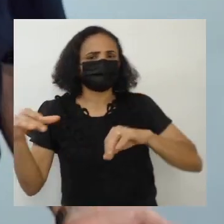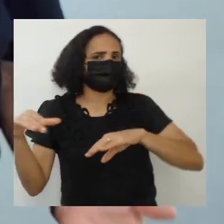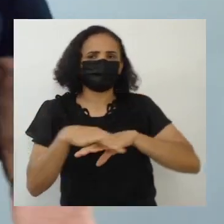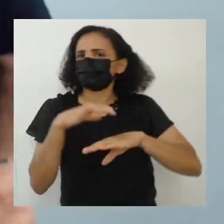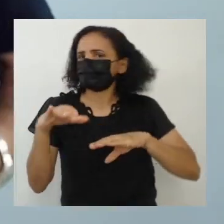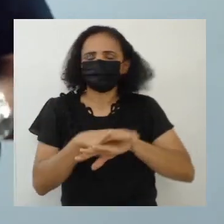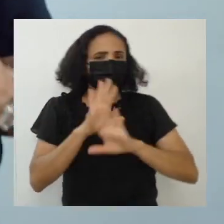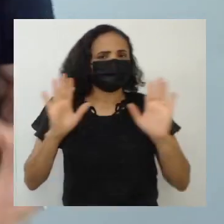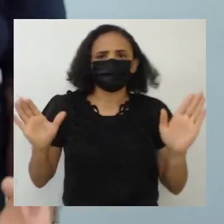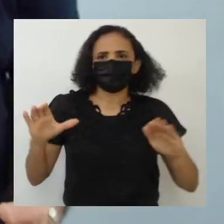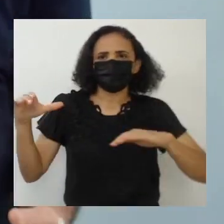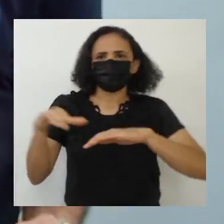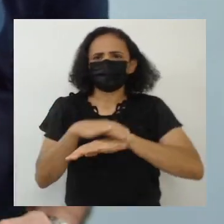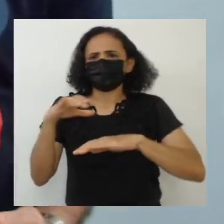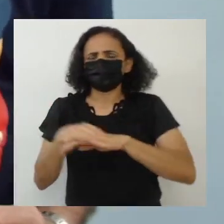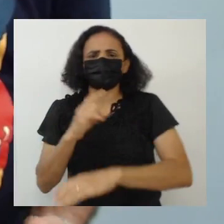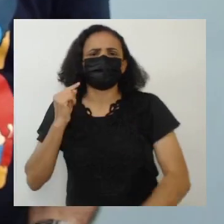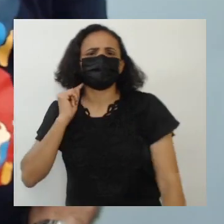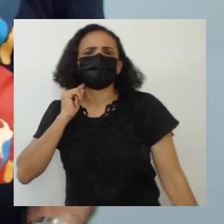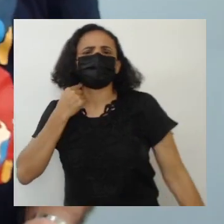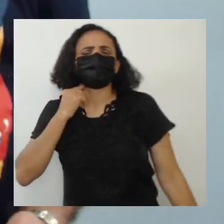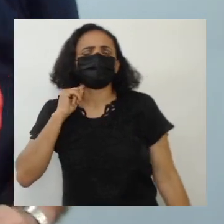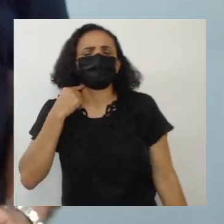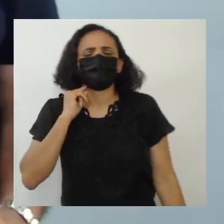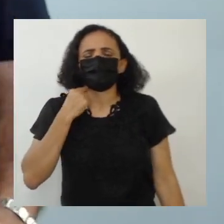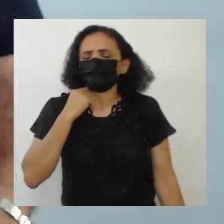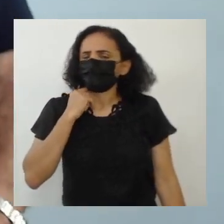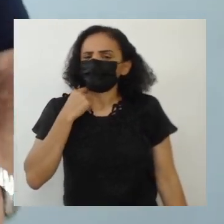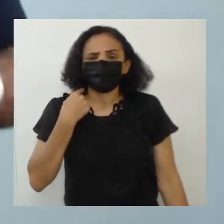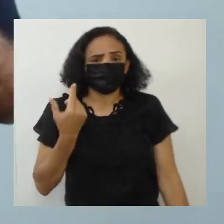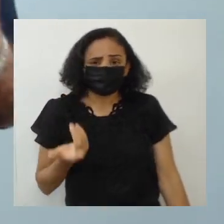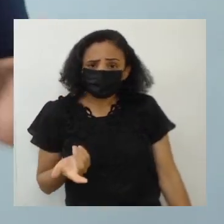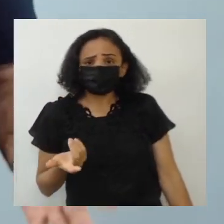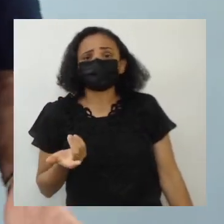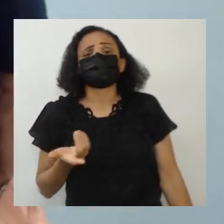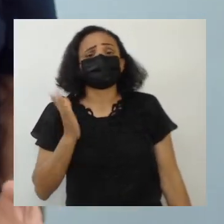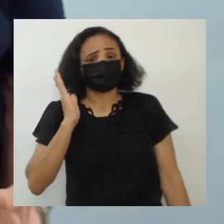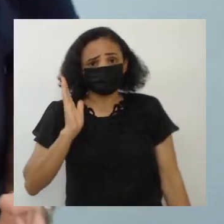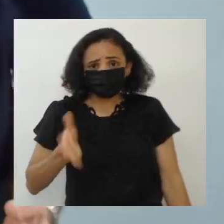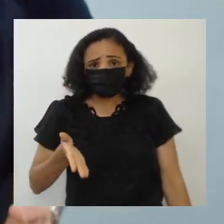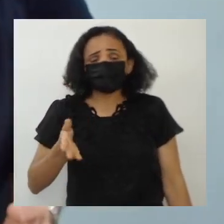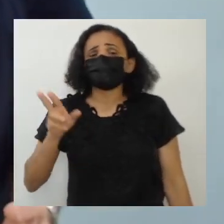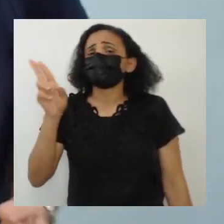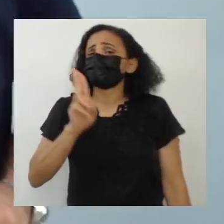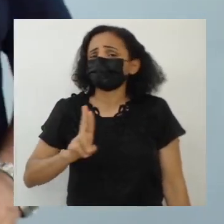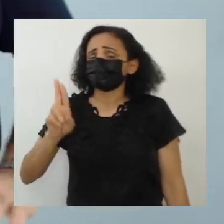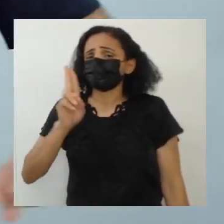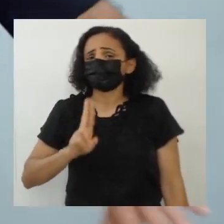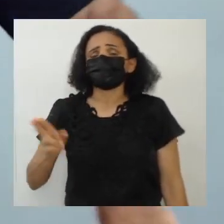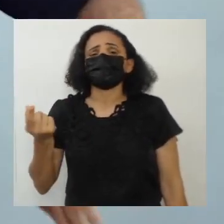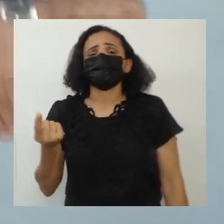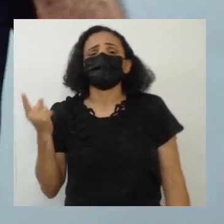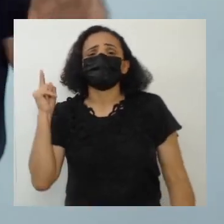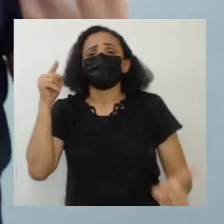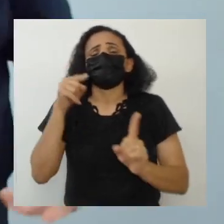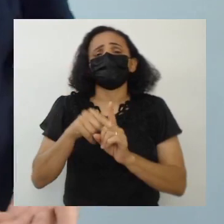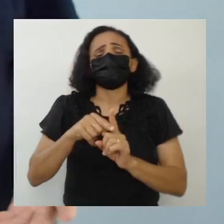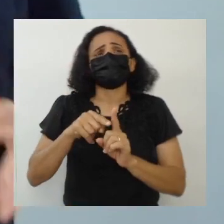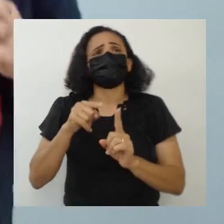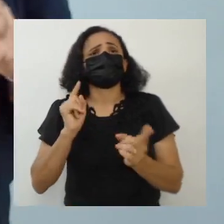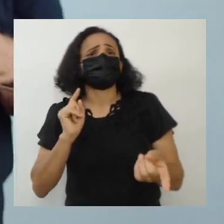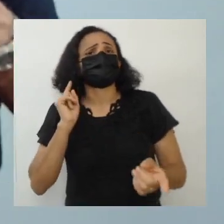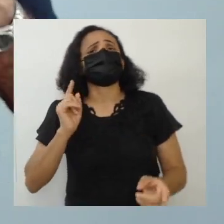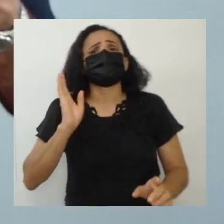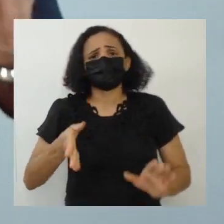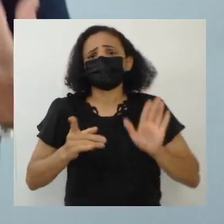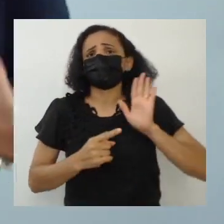porque os sapatos estão surrados, estão velhos, estão já estragados, próprio de quem já caminhou muito. Então